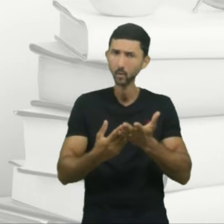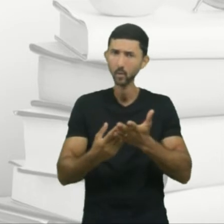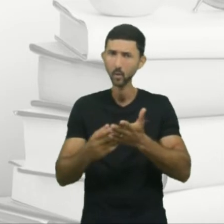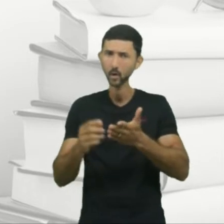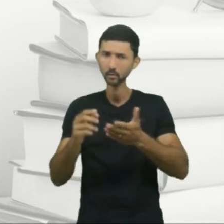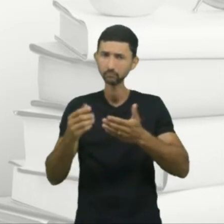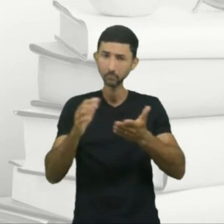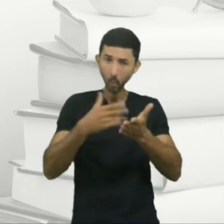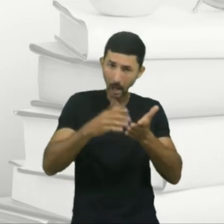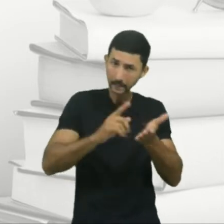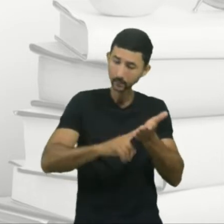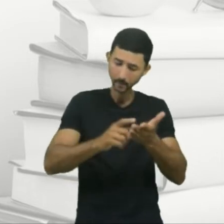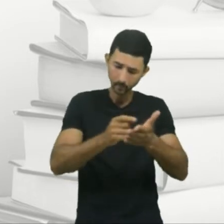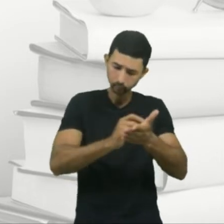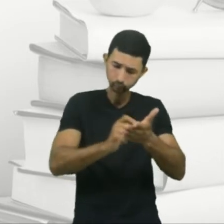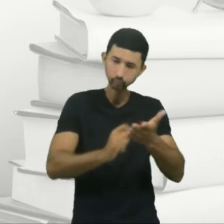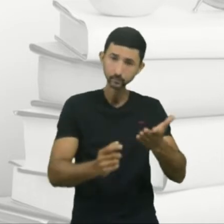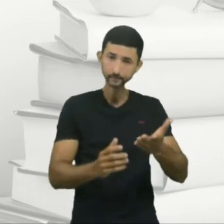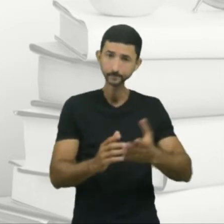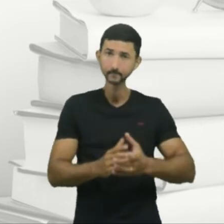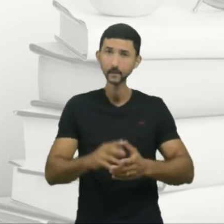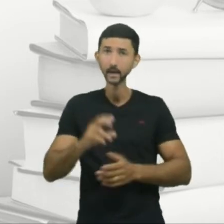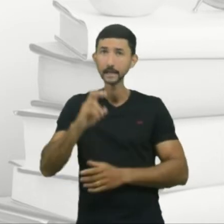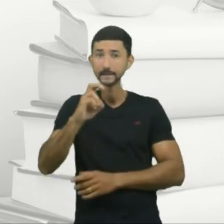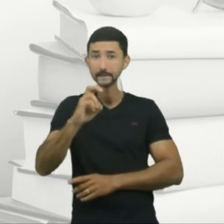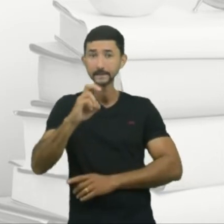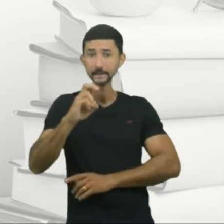no teu caderno também. Equivale a